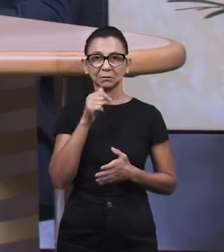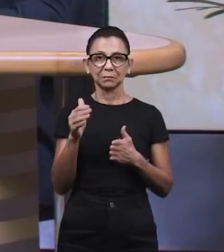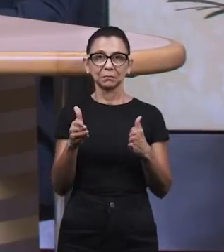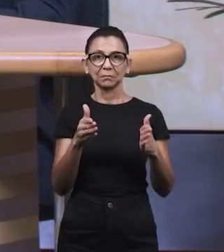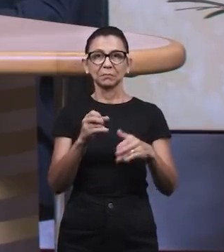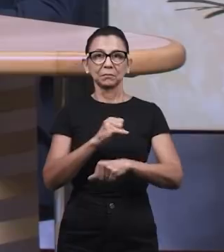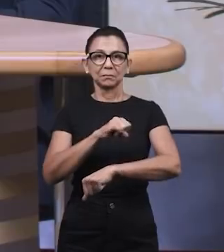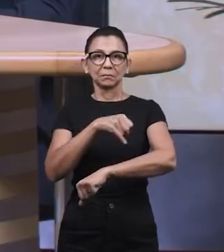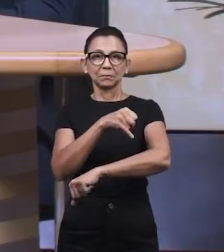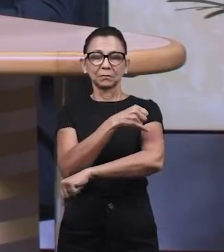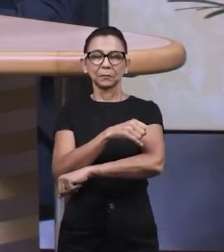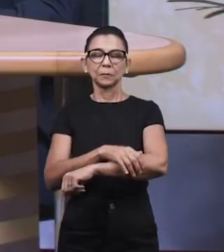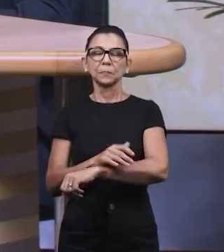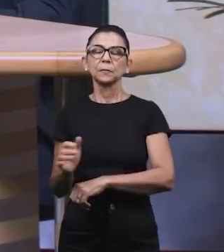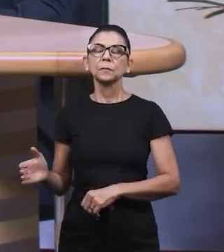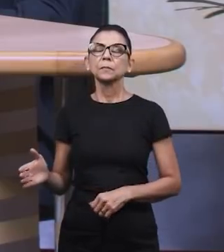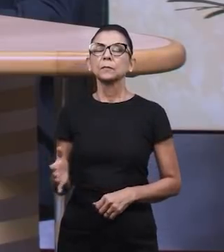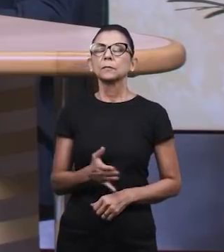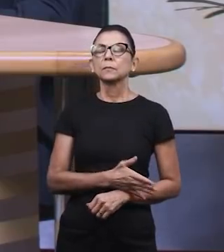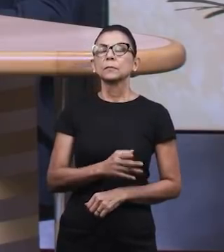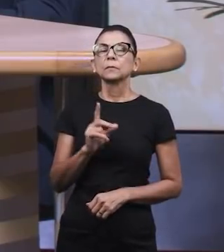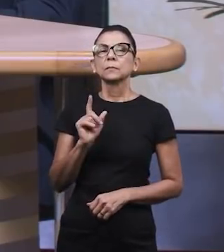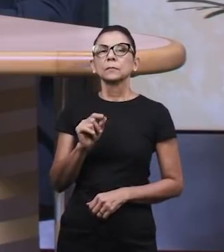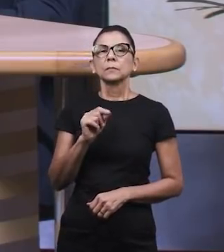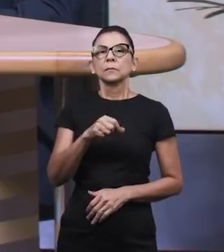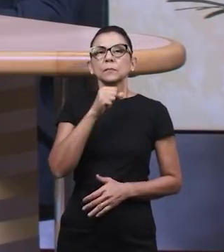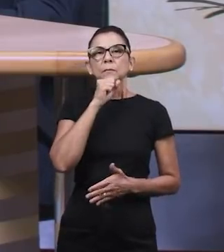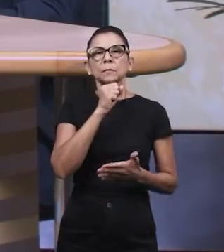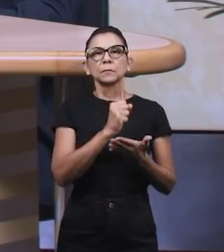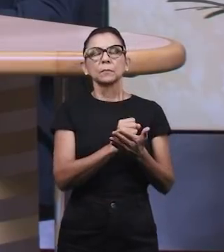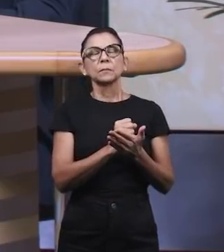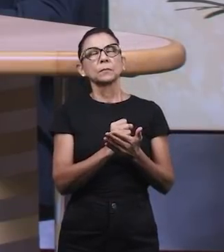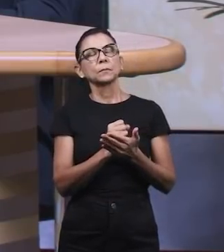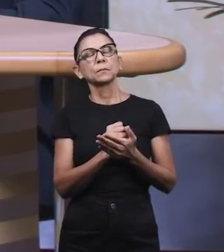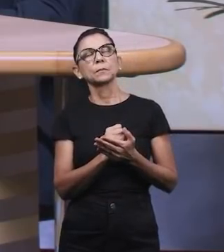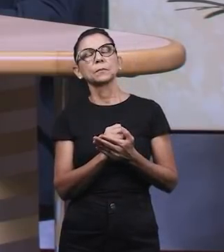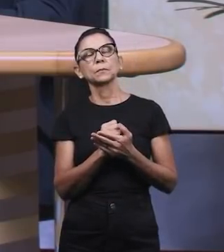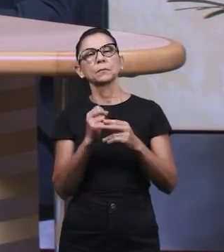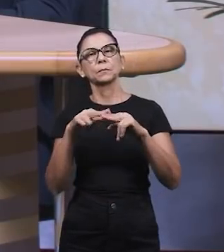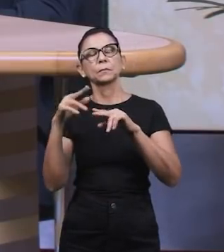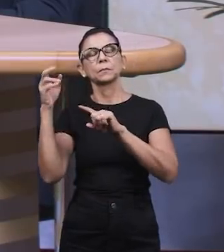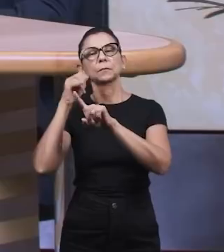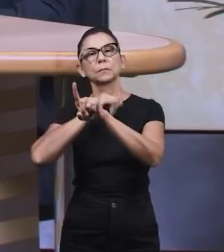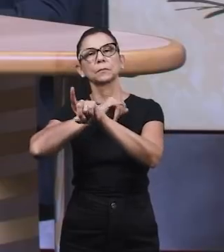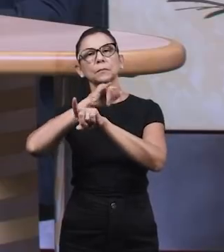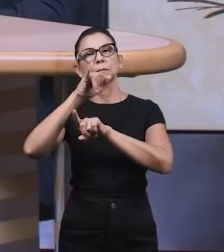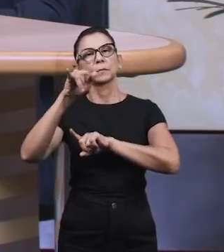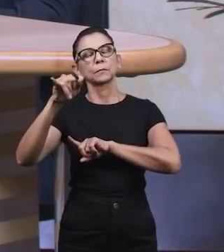o aspecto profético, como é que a gente pode ver o Senhor Jesus, então, no Velho Testamento? Quer dizer,